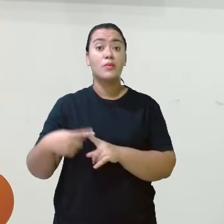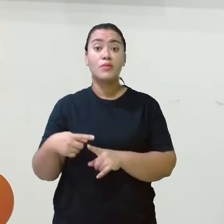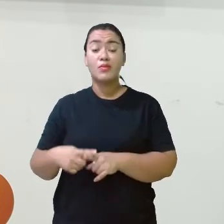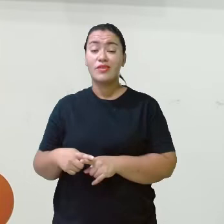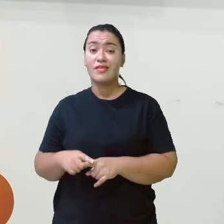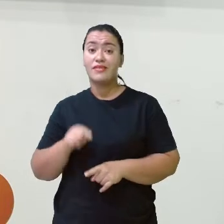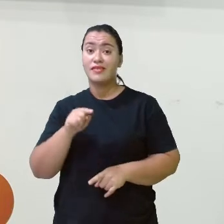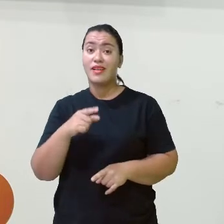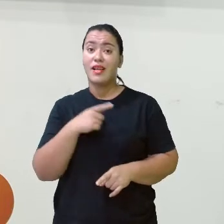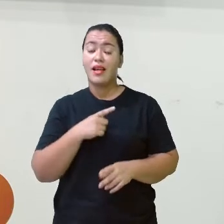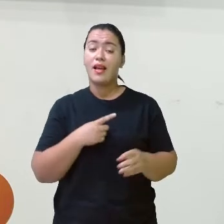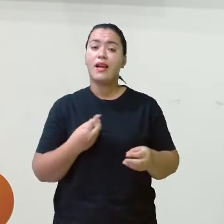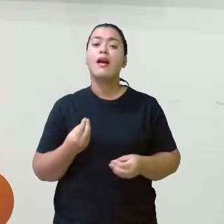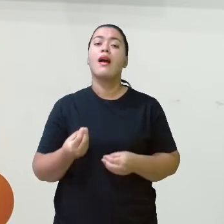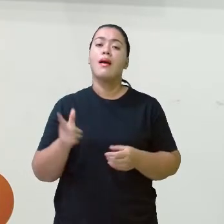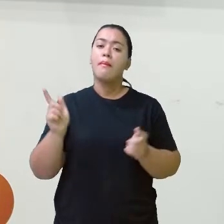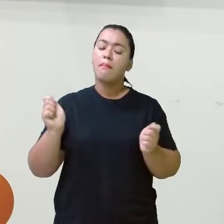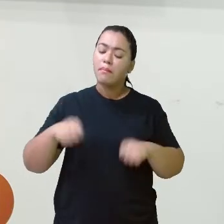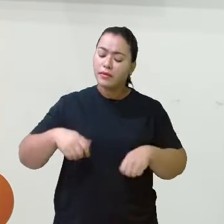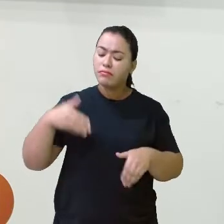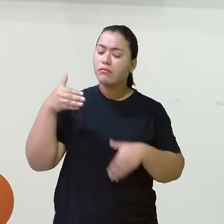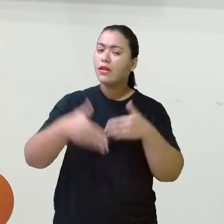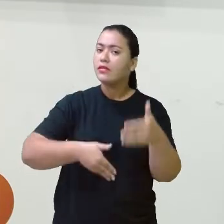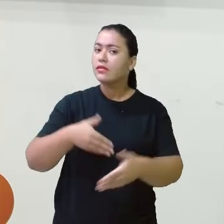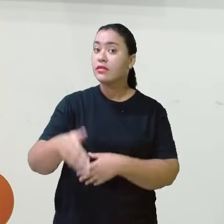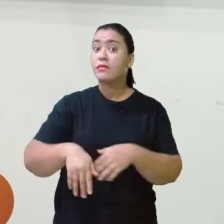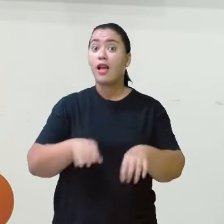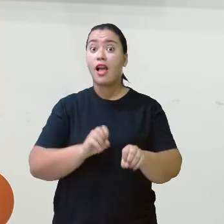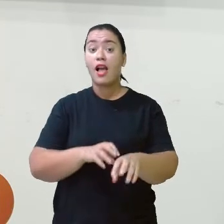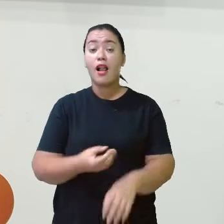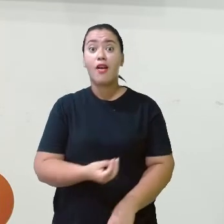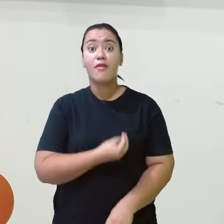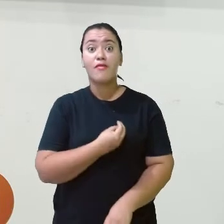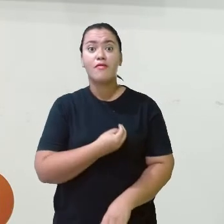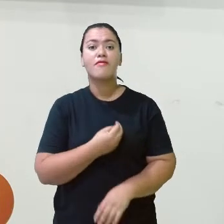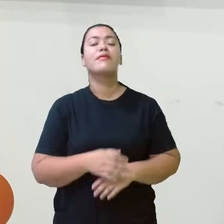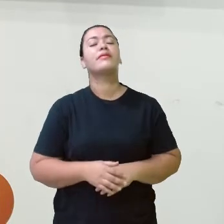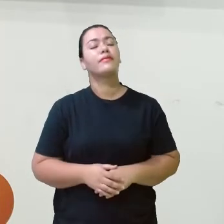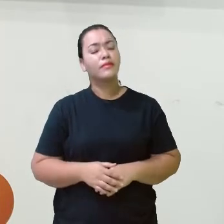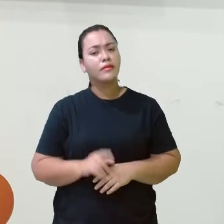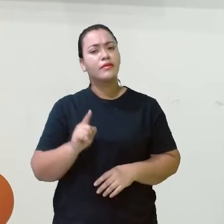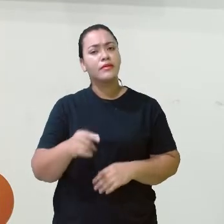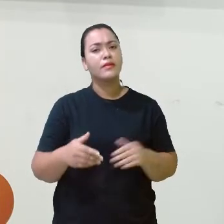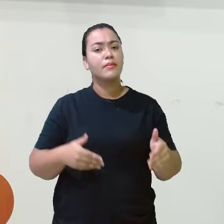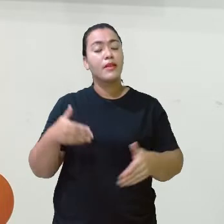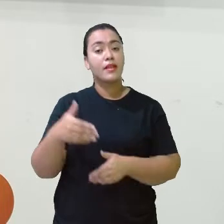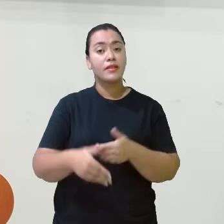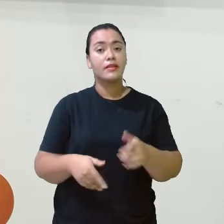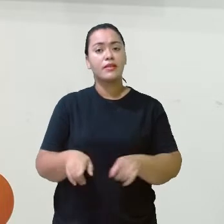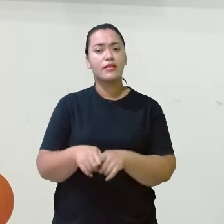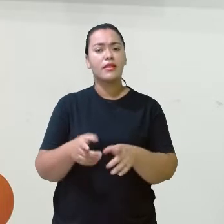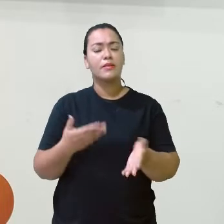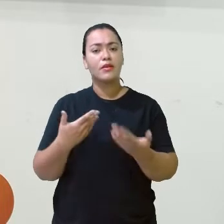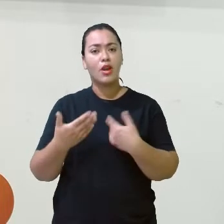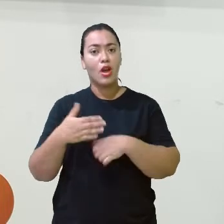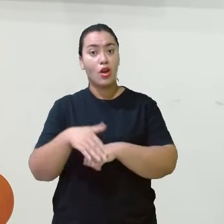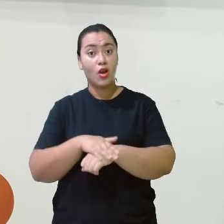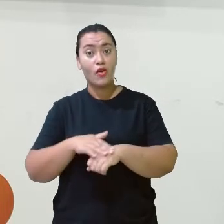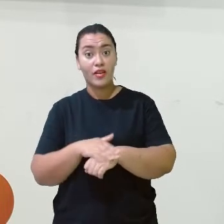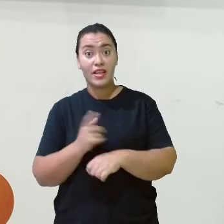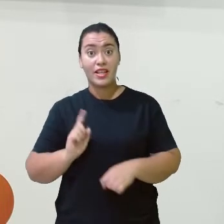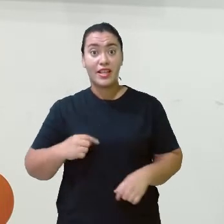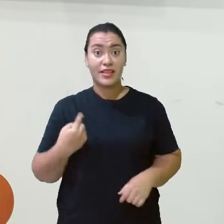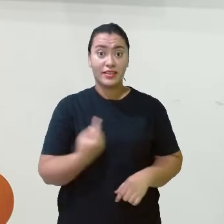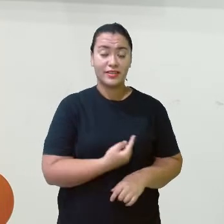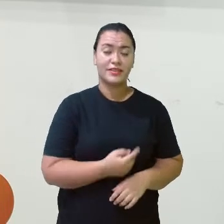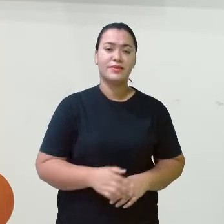você tem como participar da aula ao vivo, tá certo? Você vai participar e vai conversar diretamente conosco